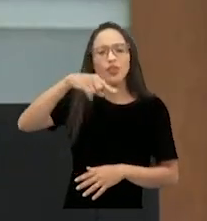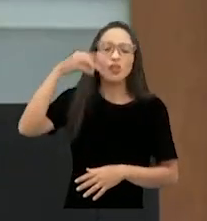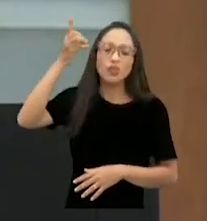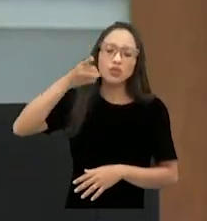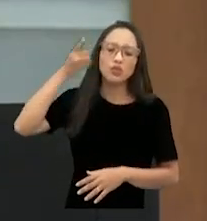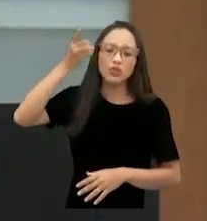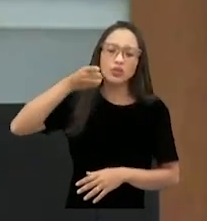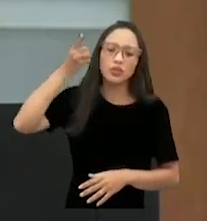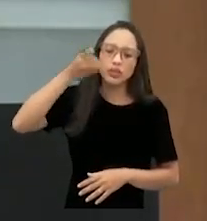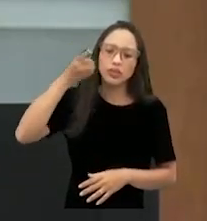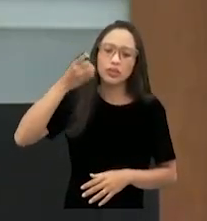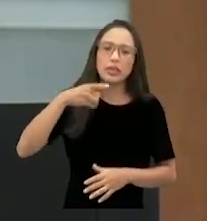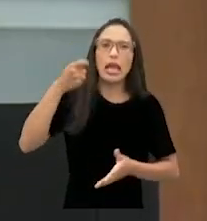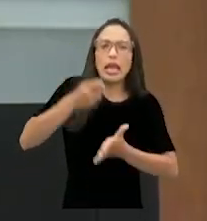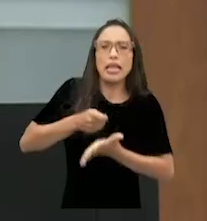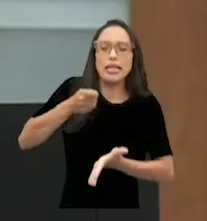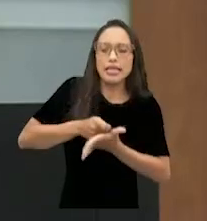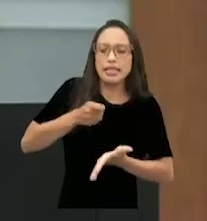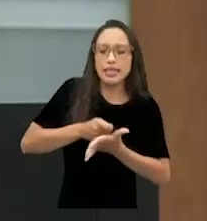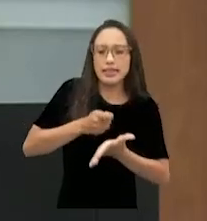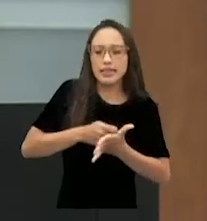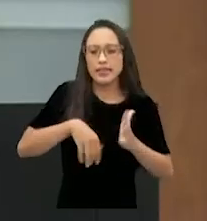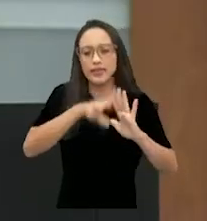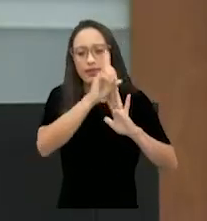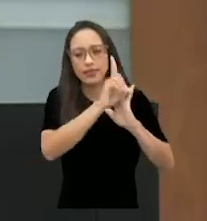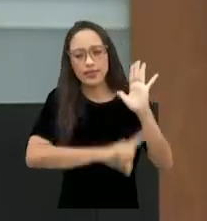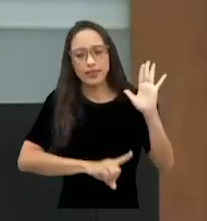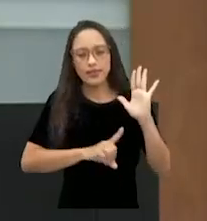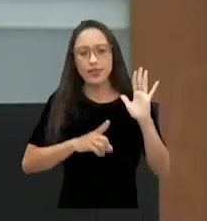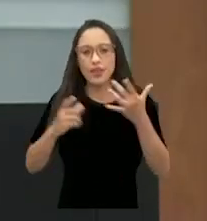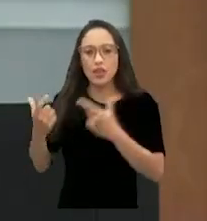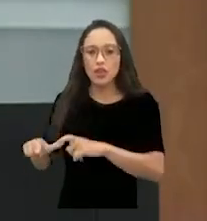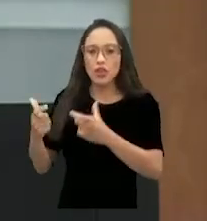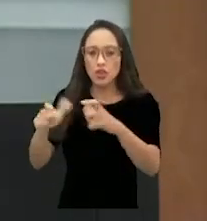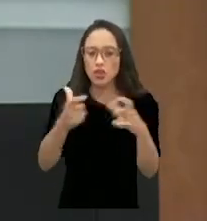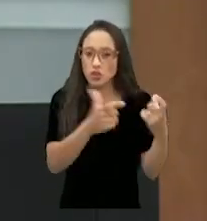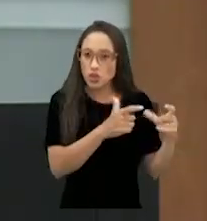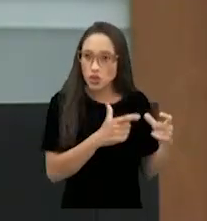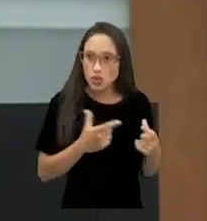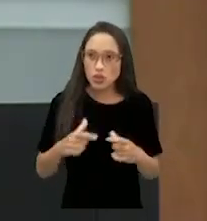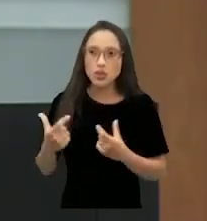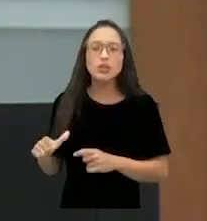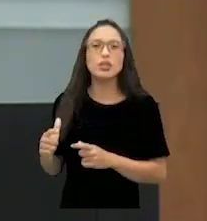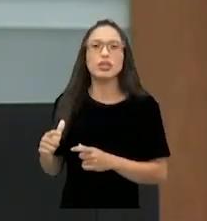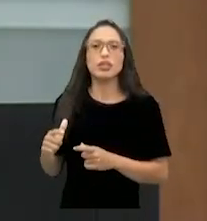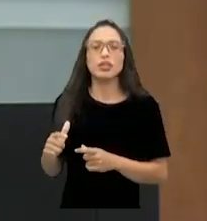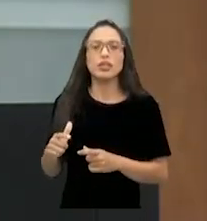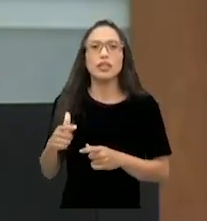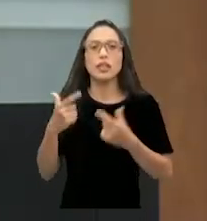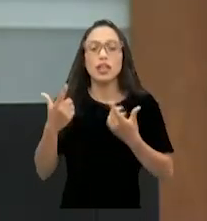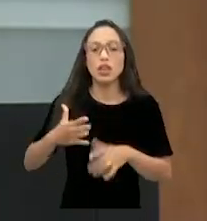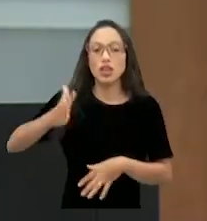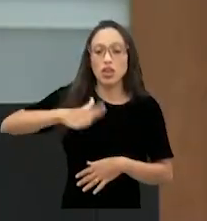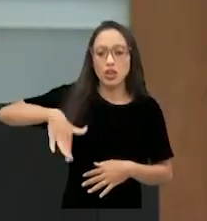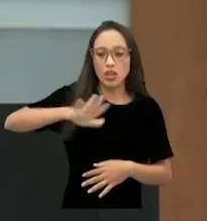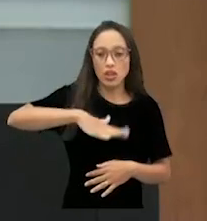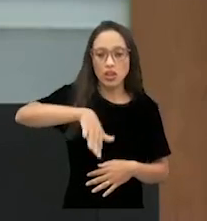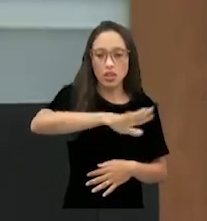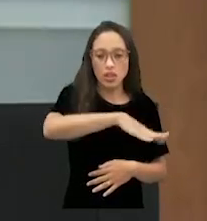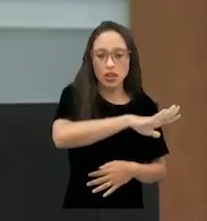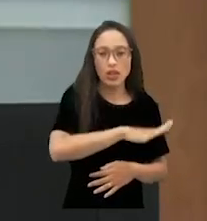o direito dos proprietários de áreas supostamente privadas nas áreas das unidades